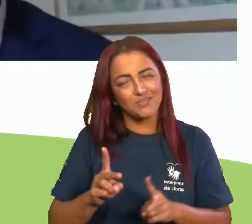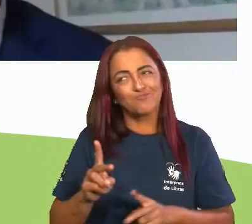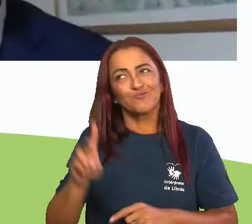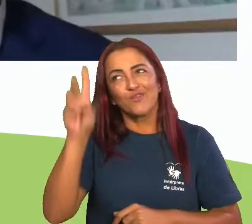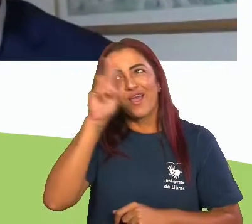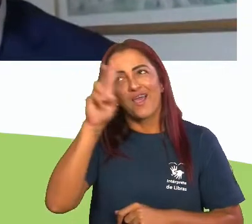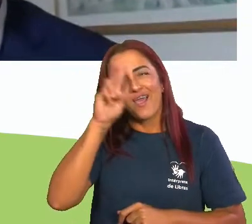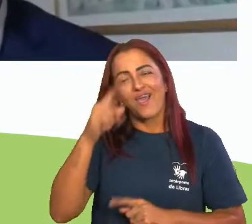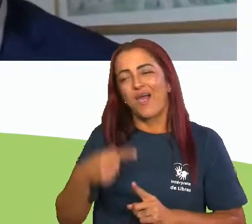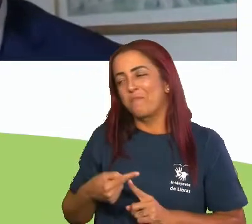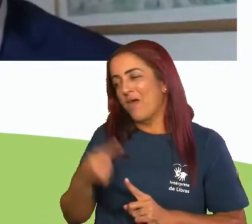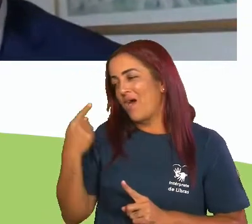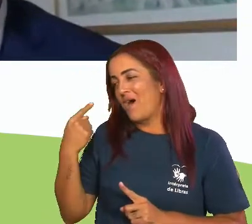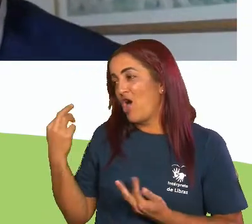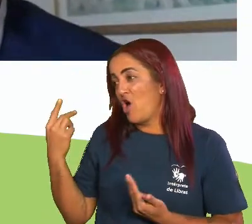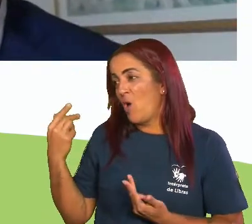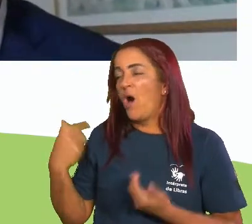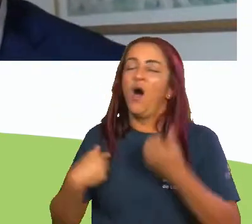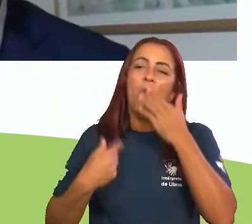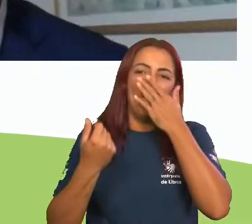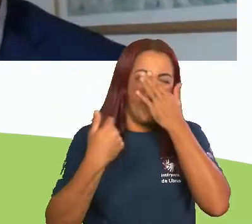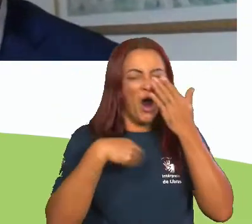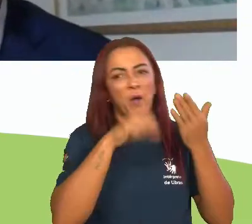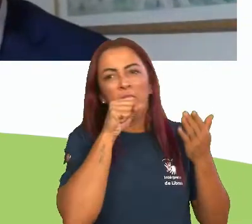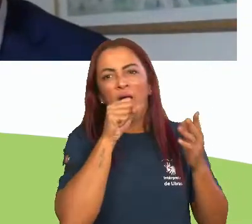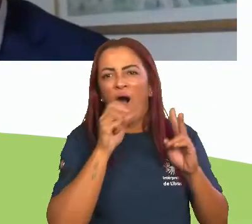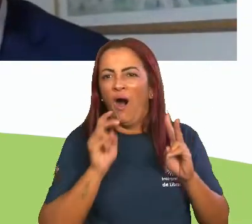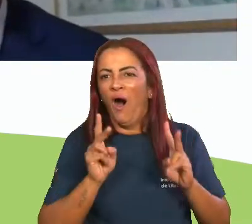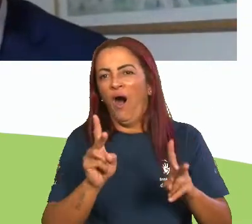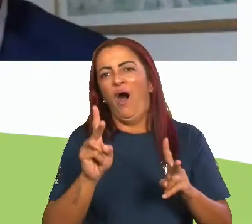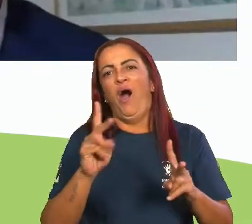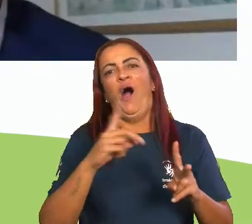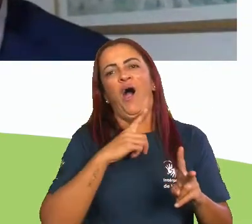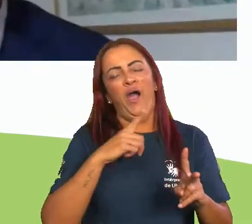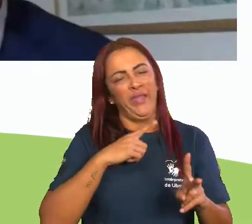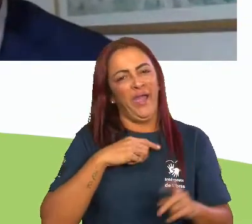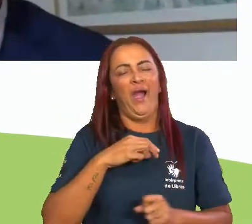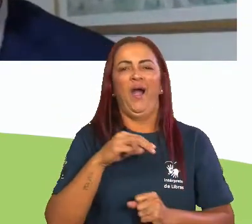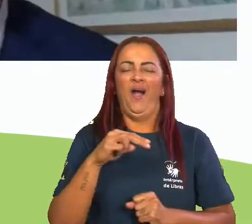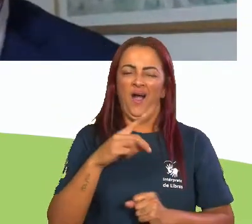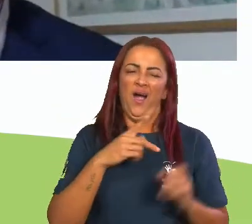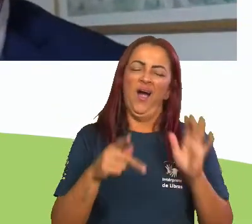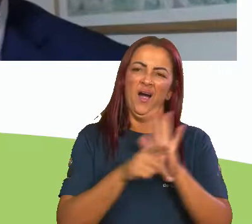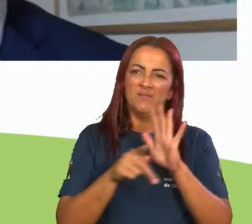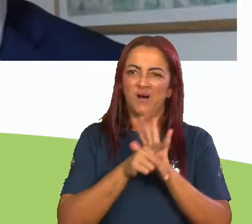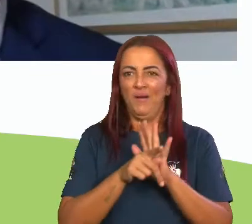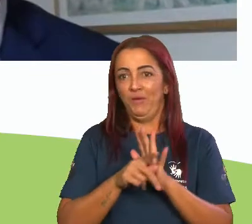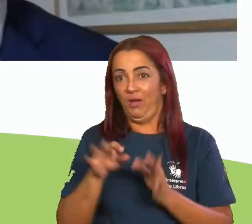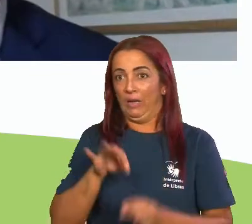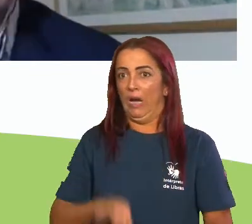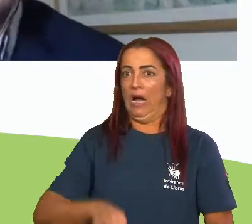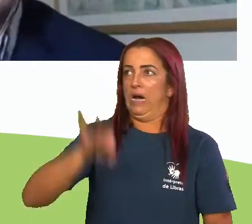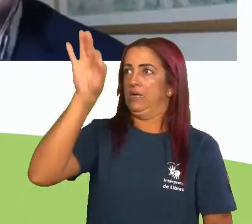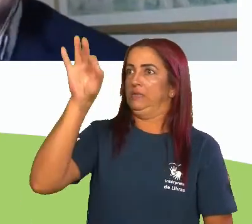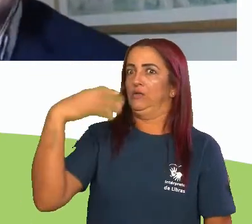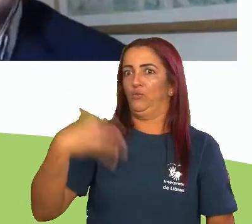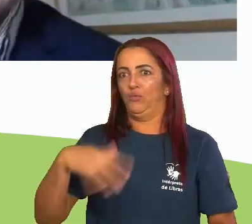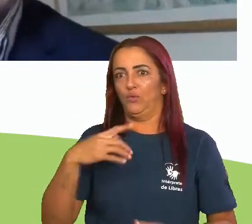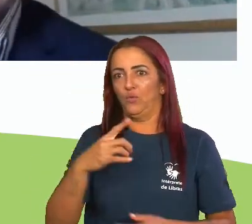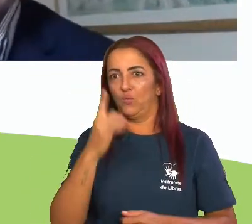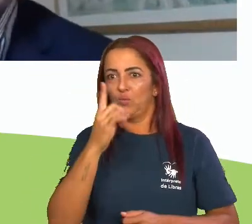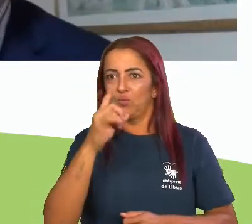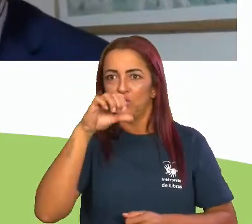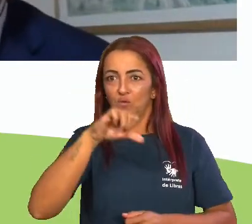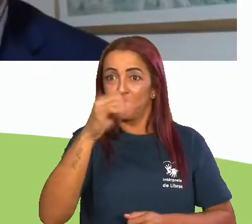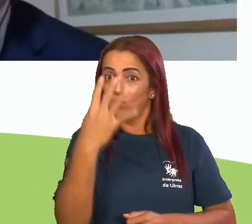menino. Que eu, como mãe, eu chamo ele de filhão, porque ele tem 1,90 m e pouco, mas 94,